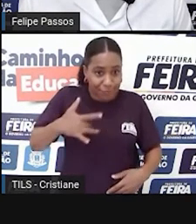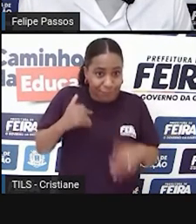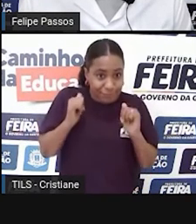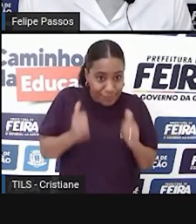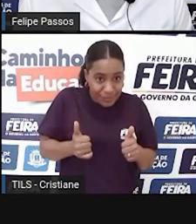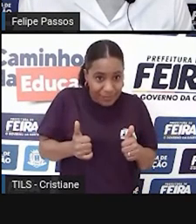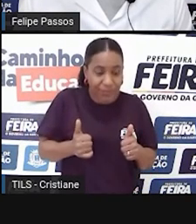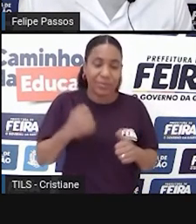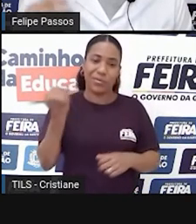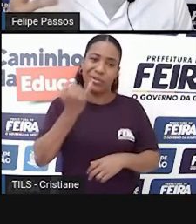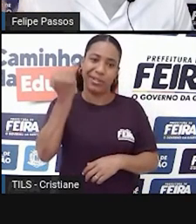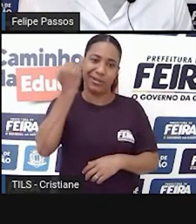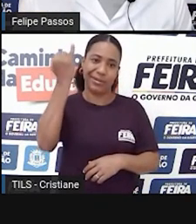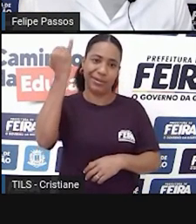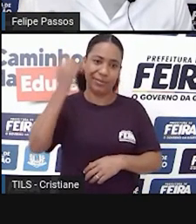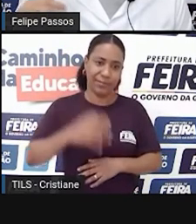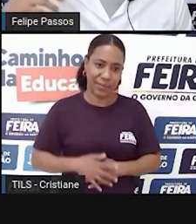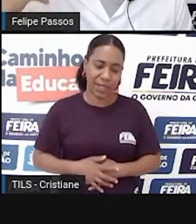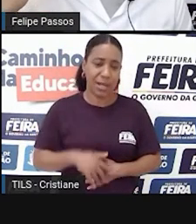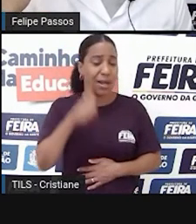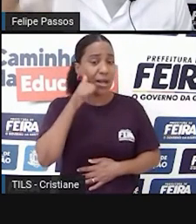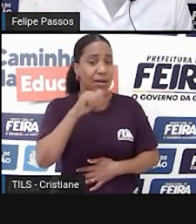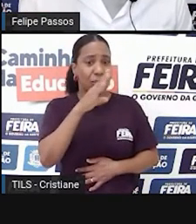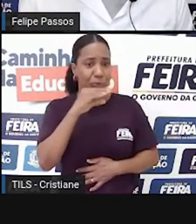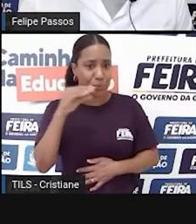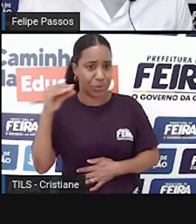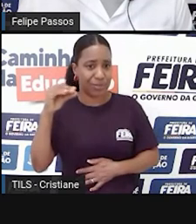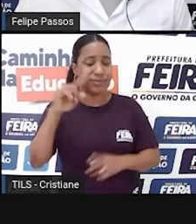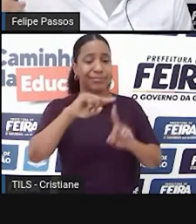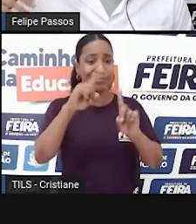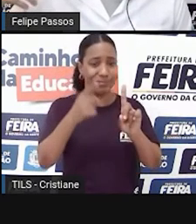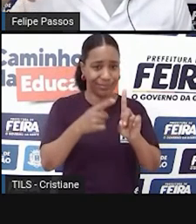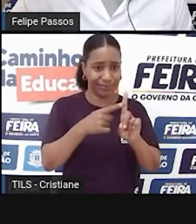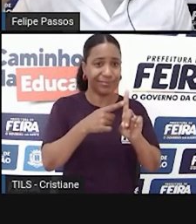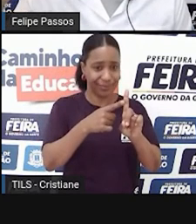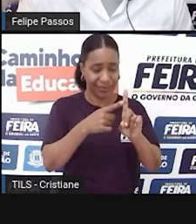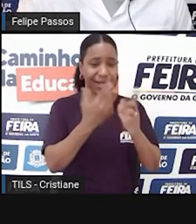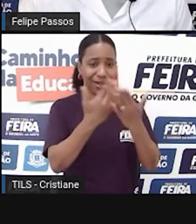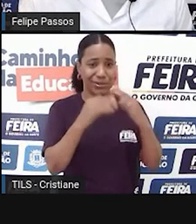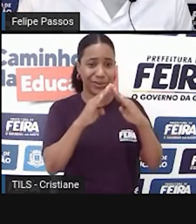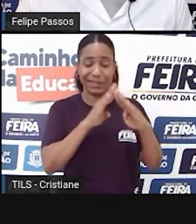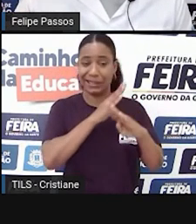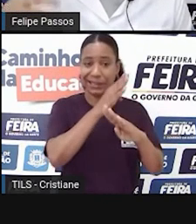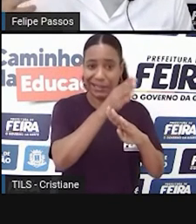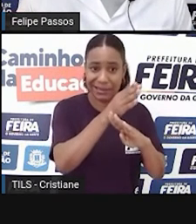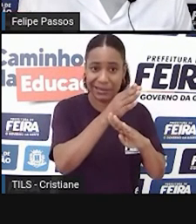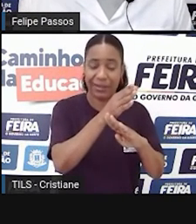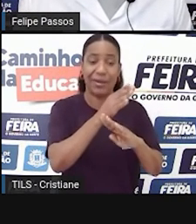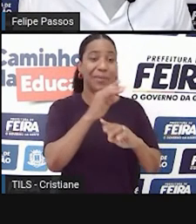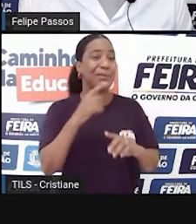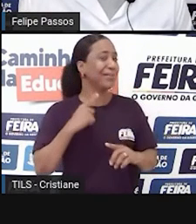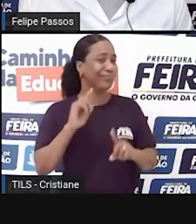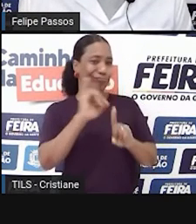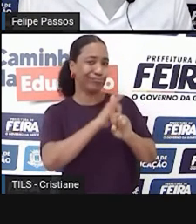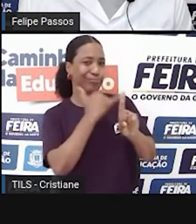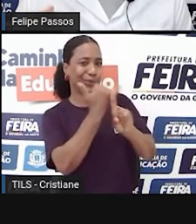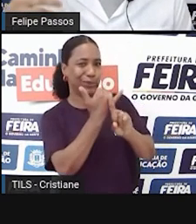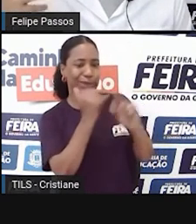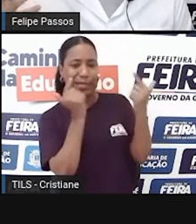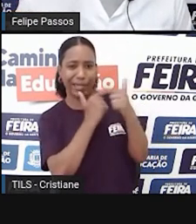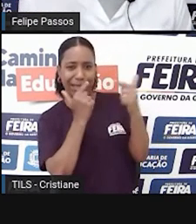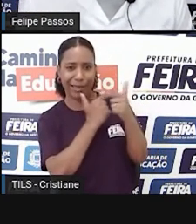a escola por conta do tempo, por conta do bullying, por conta da pressão familiar, abandono familiar,